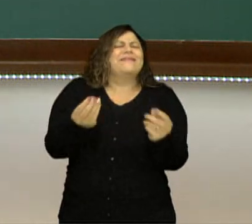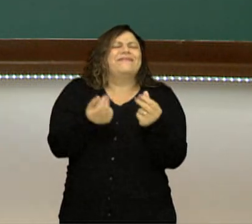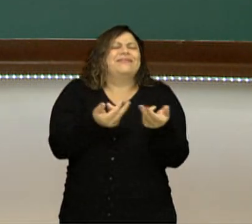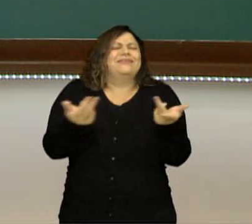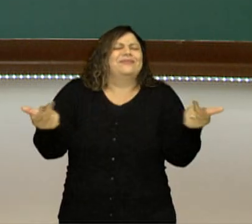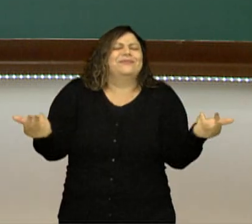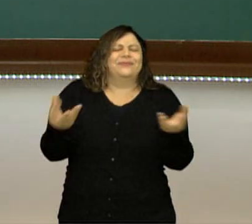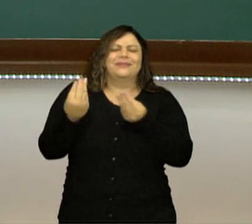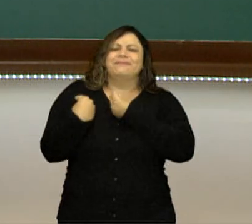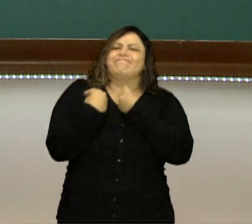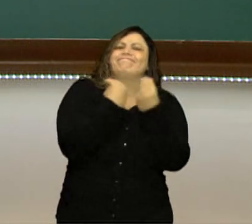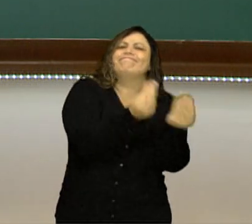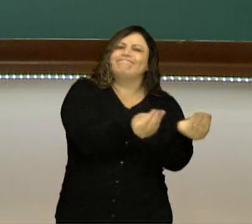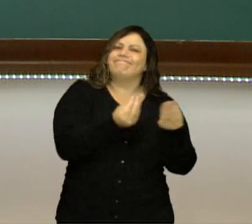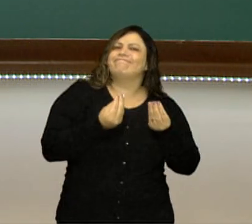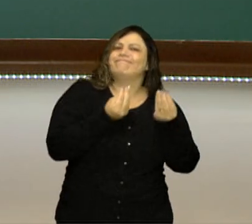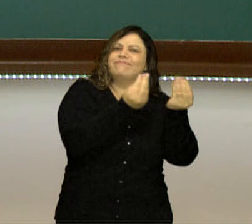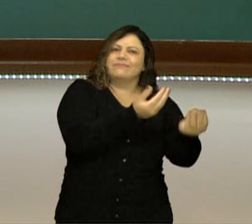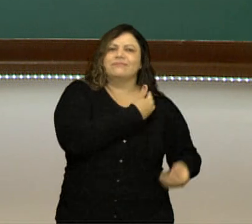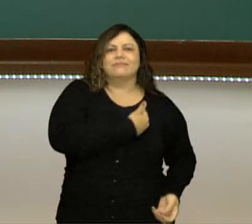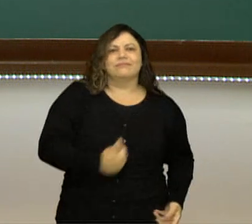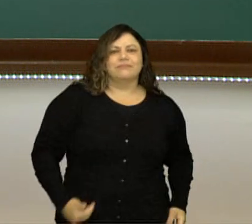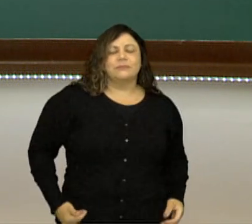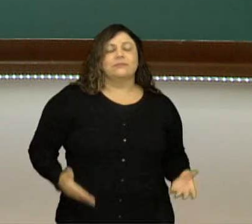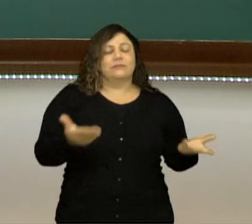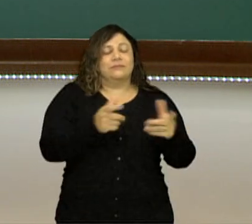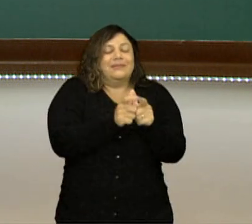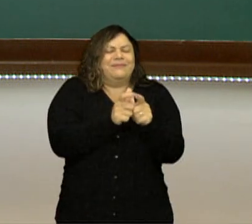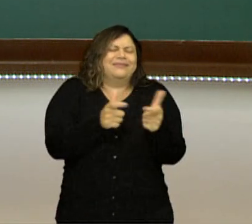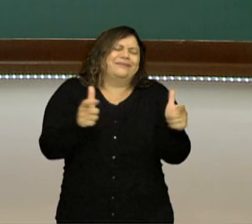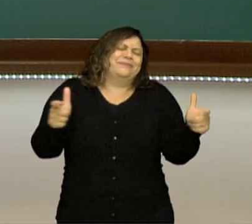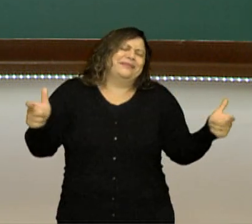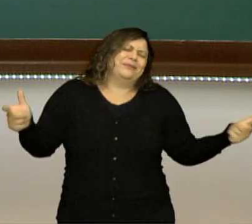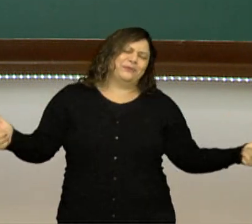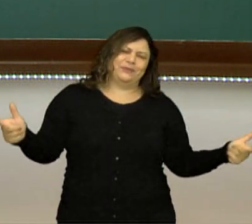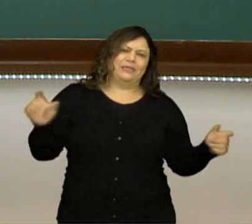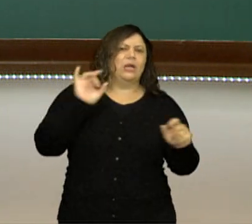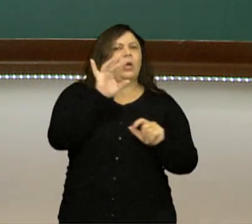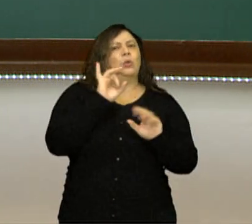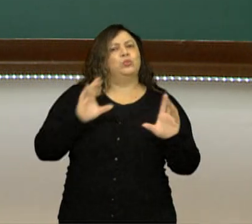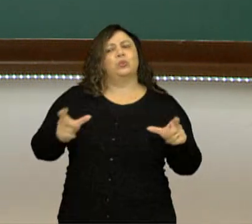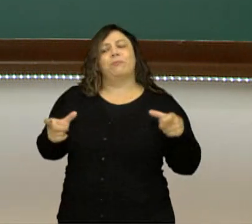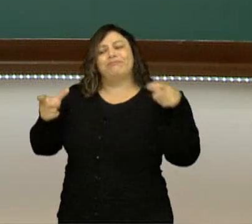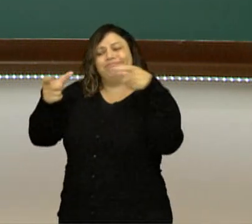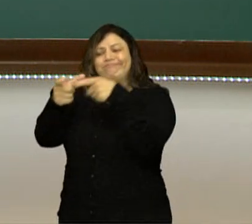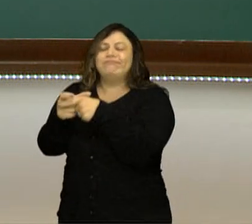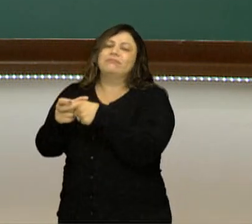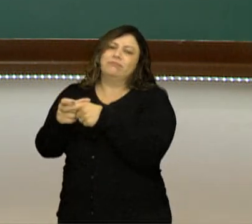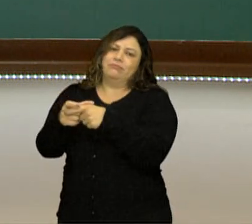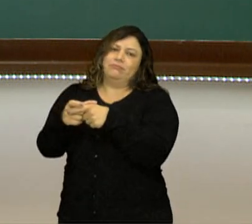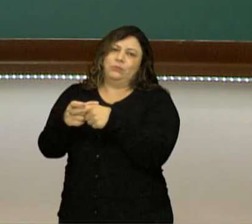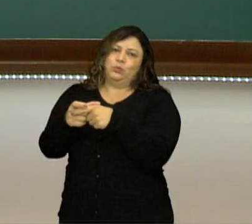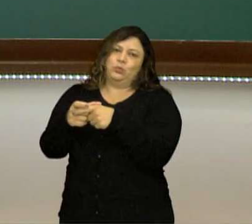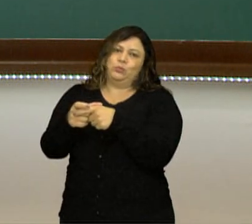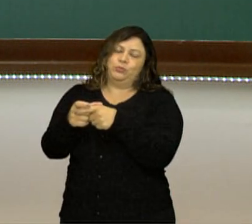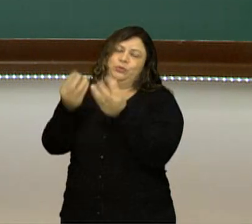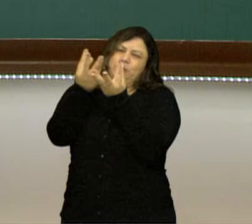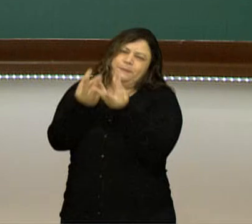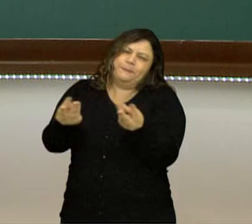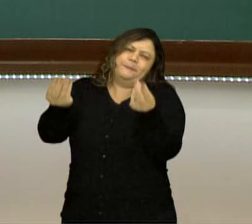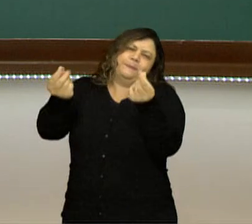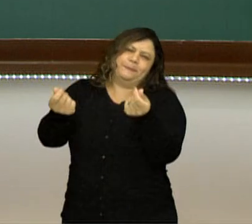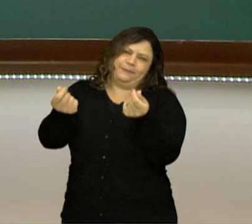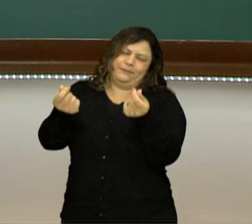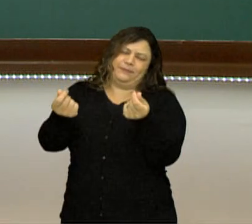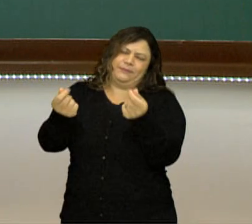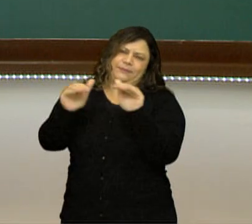grande maioria da população sem esses benefícios da elite. Só esse pequeno grupo tinha muitos privilégios. Então havia